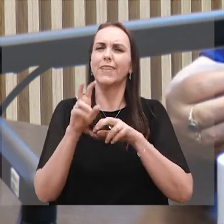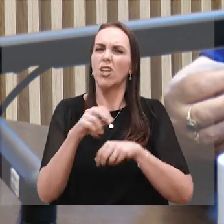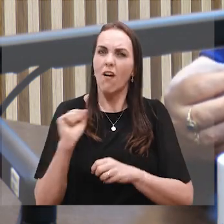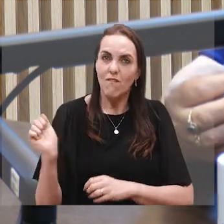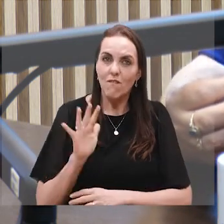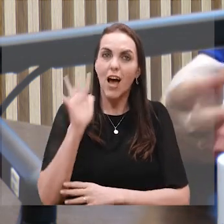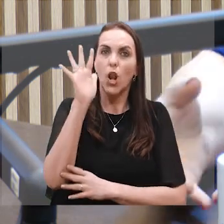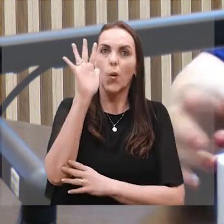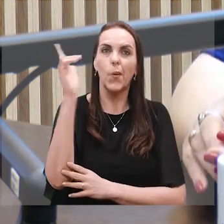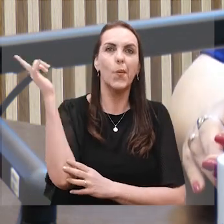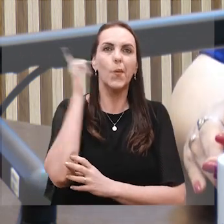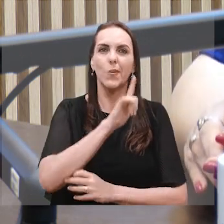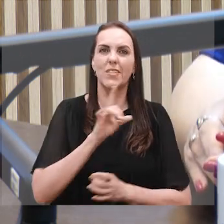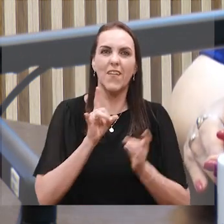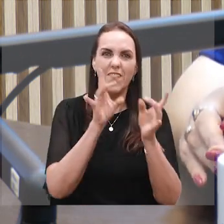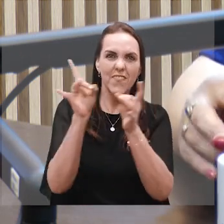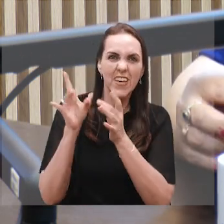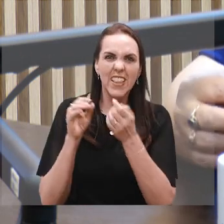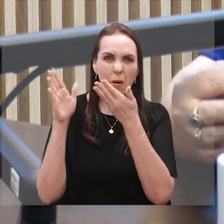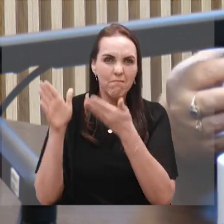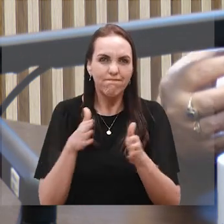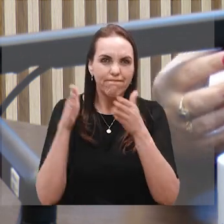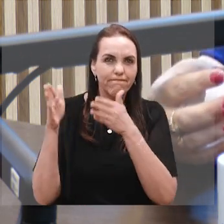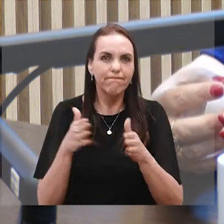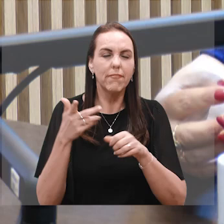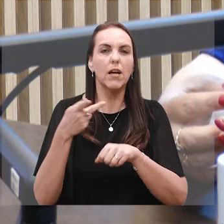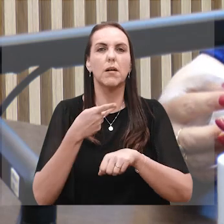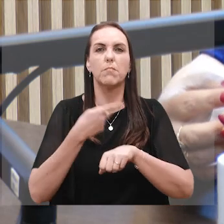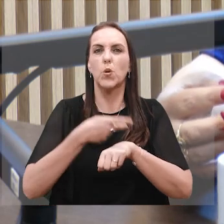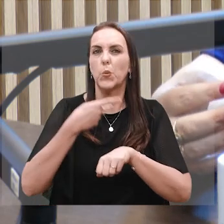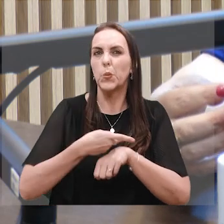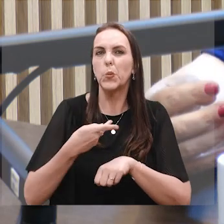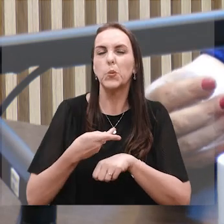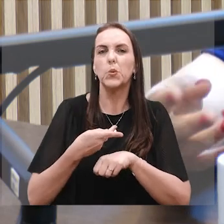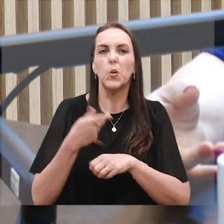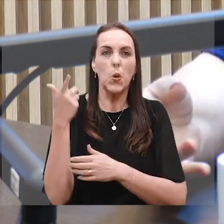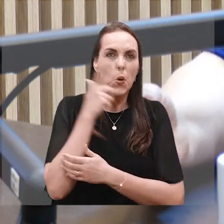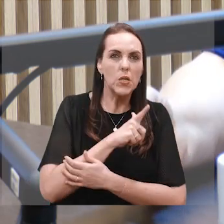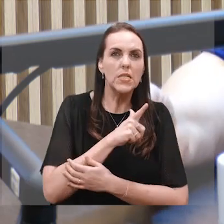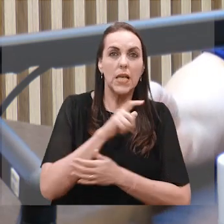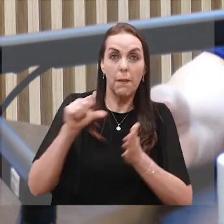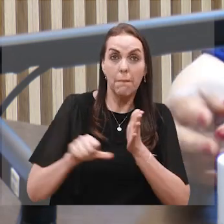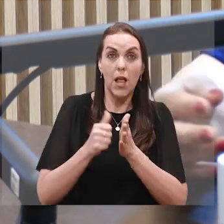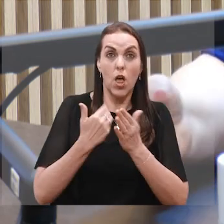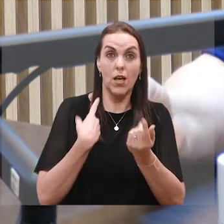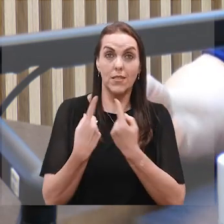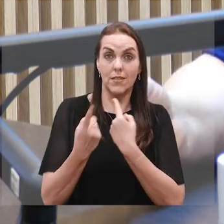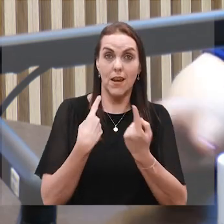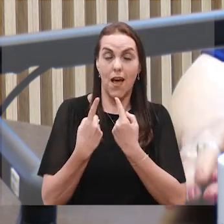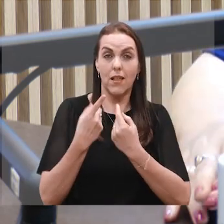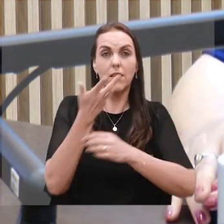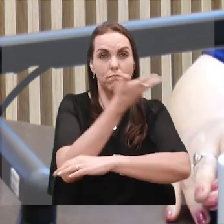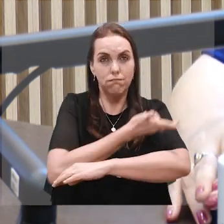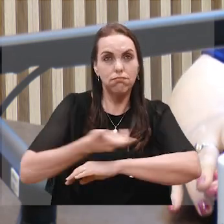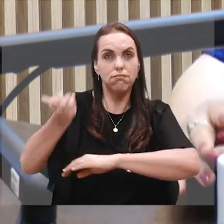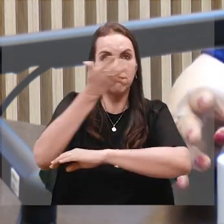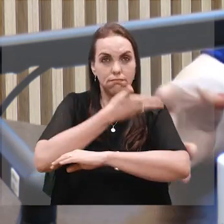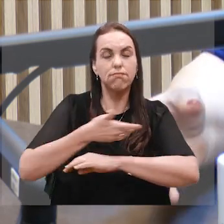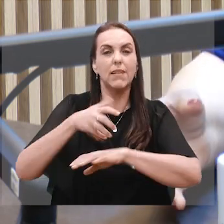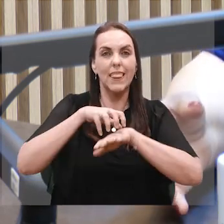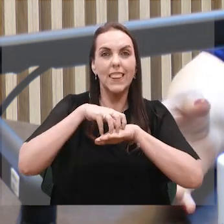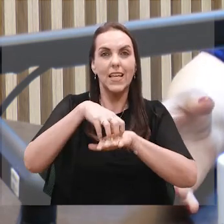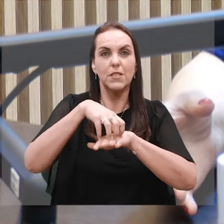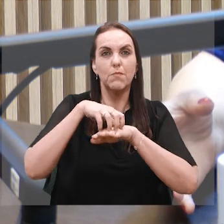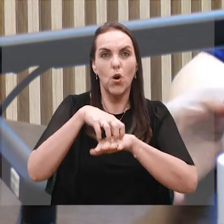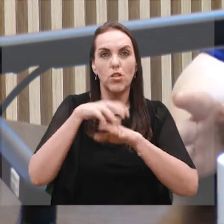se consegue vender os seus produtos, se consegue ter uma melhor estrada para escoamento da produção